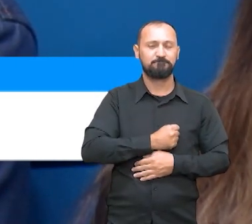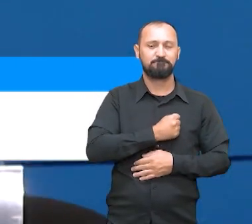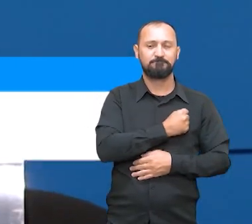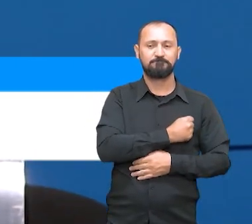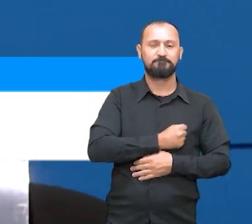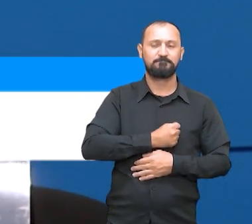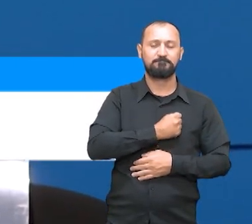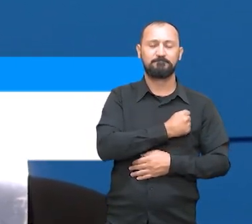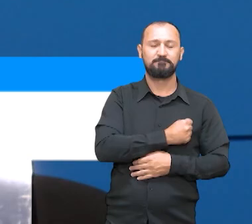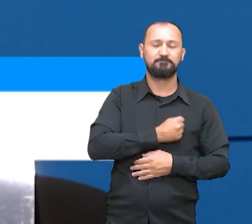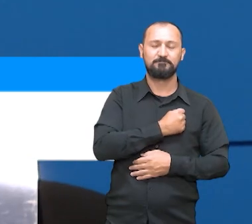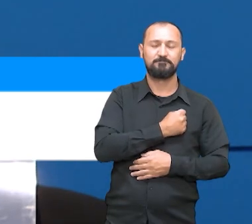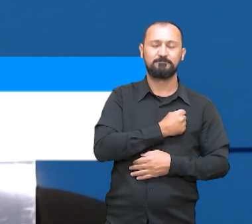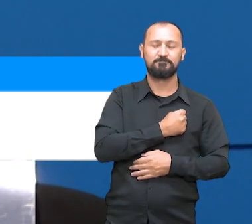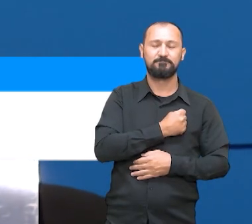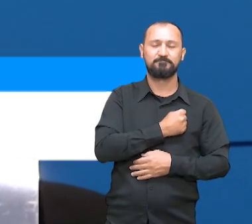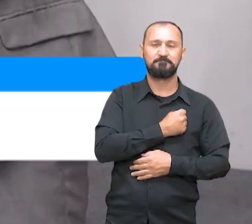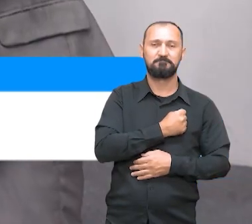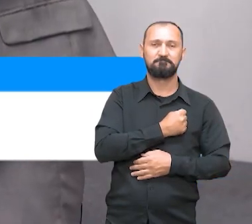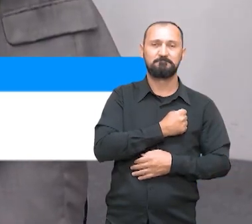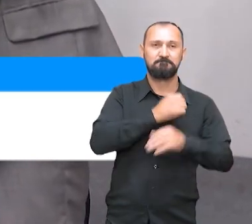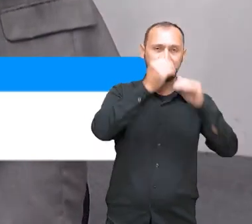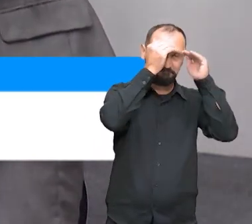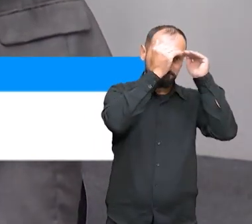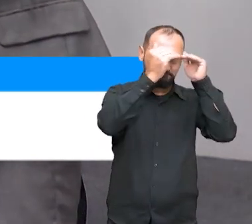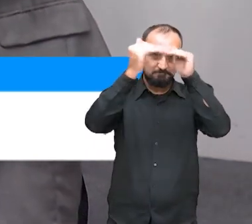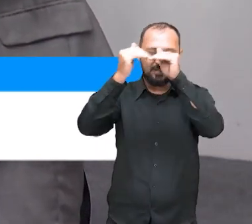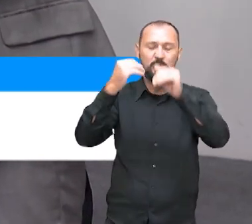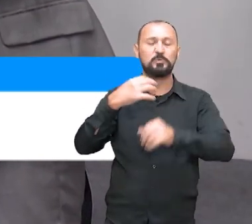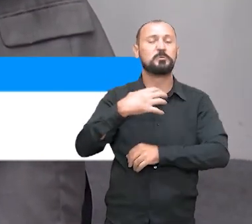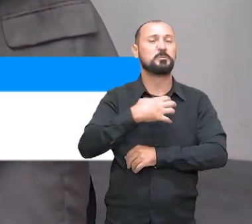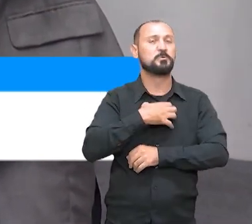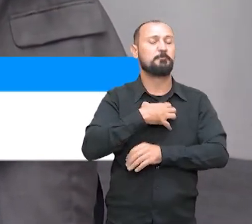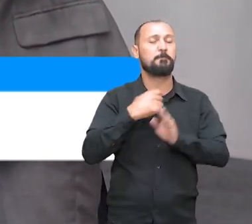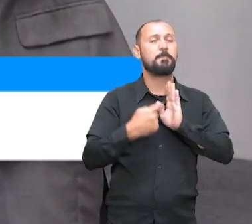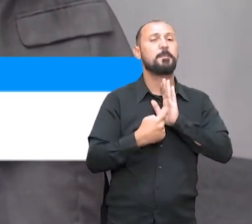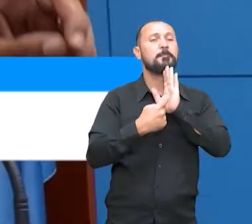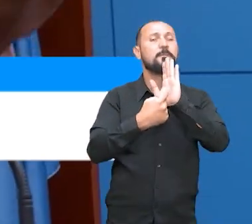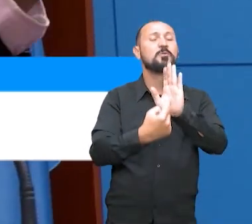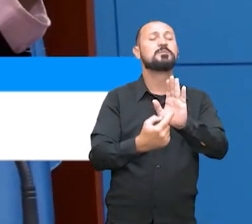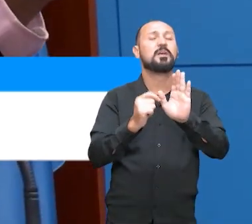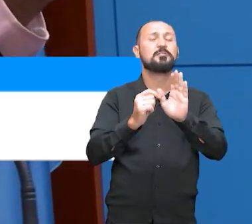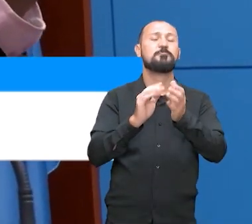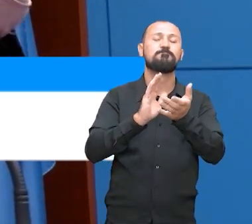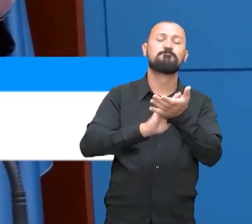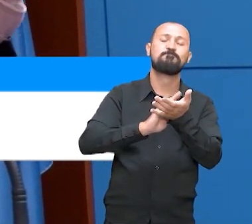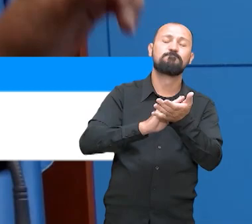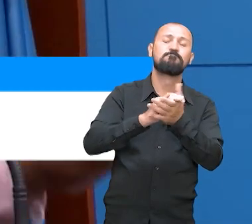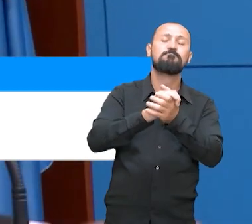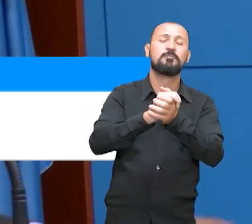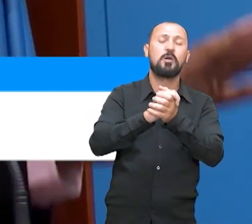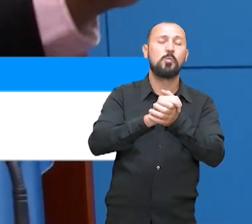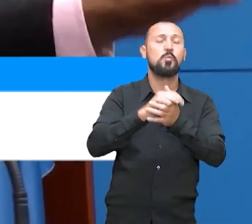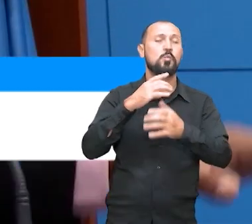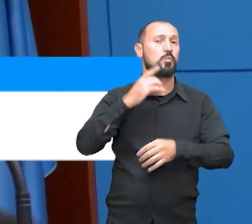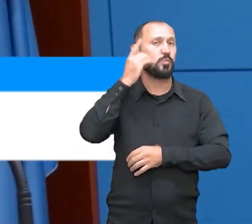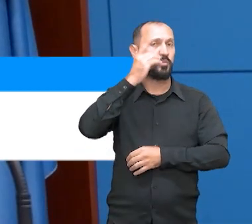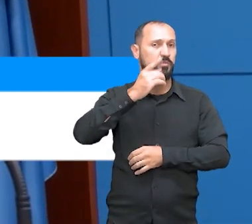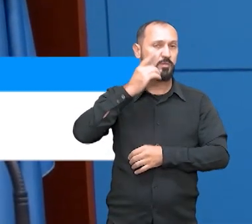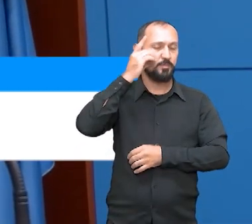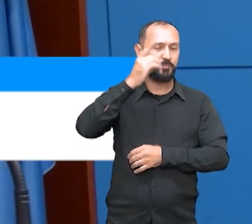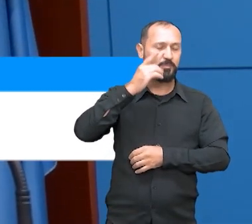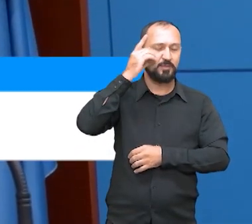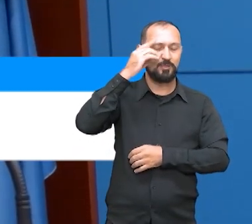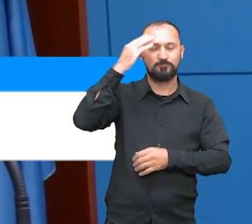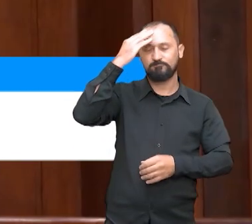Saudades e muita admiração. Foram esses os sentimentos expressados em homenagem ao deputado Cabo